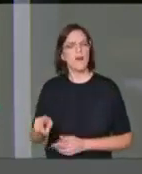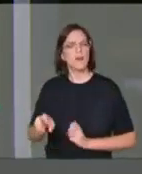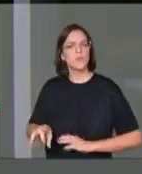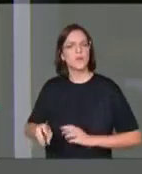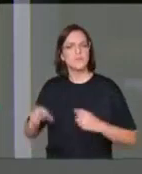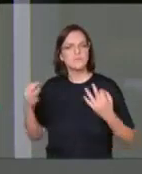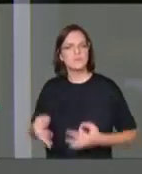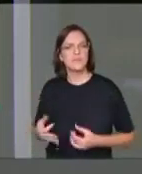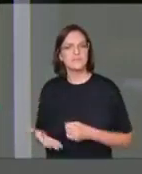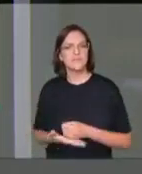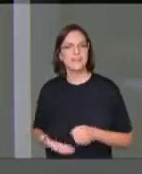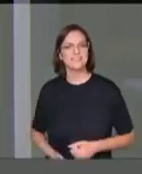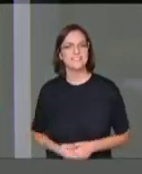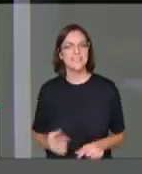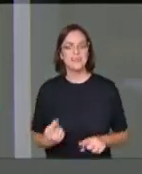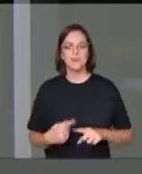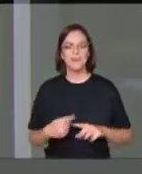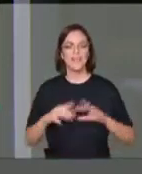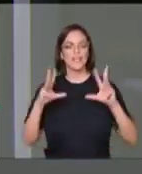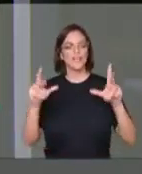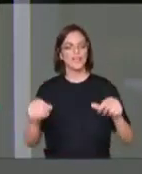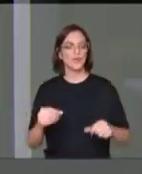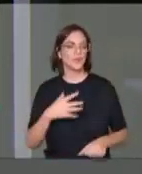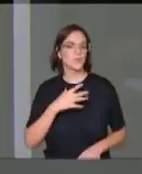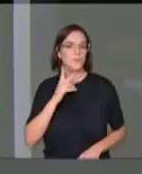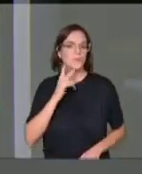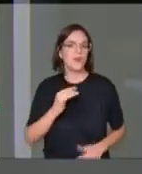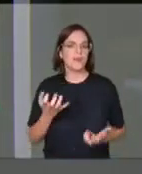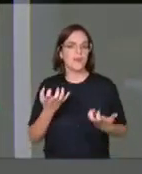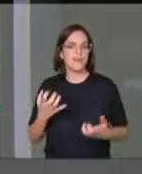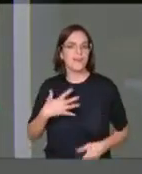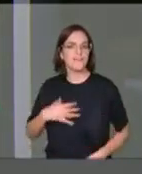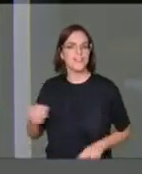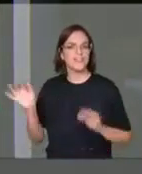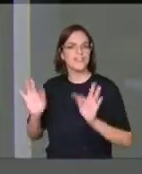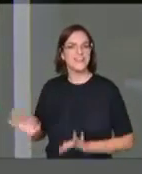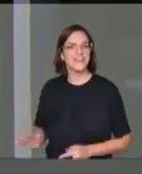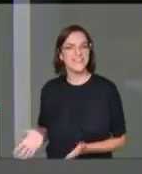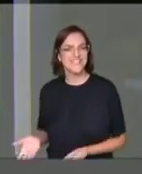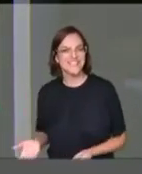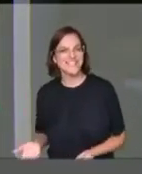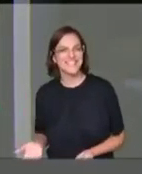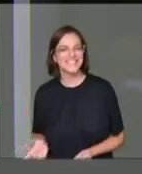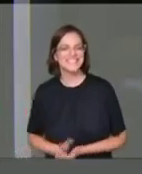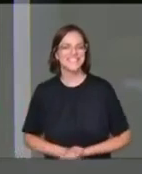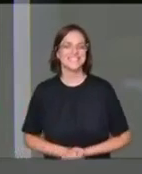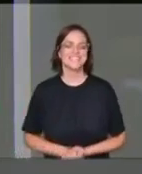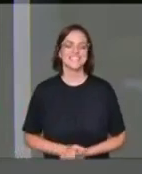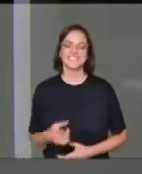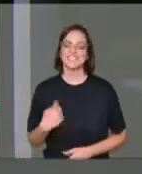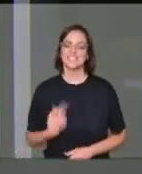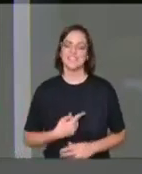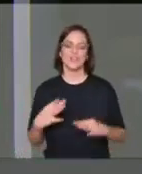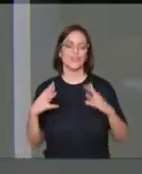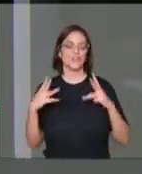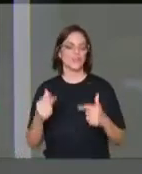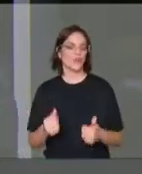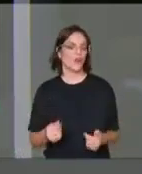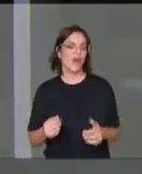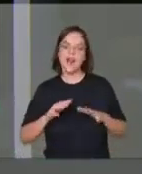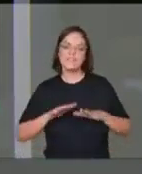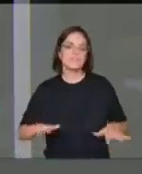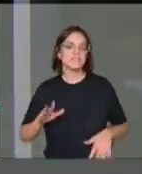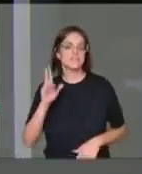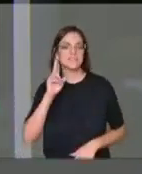isso porque todo pai quer ver o filho ser feliz, é o mínimo, né? Então isso é algo que todos nós temos na história